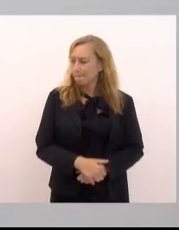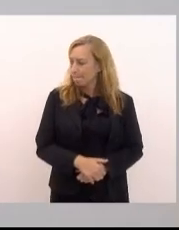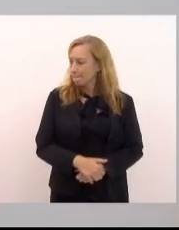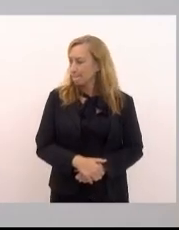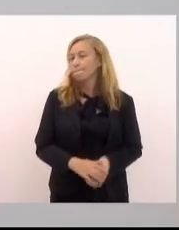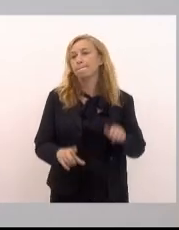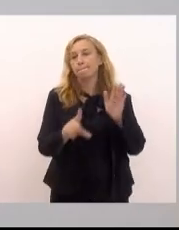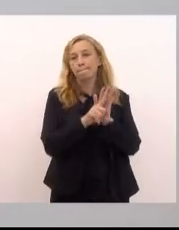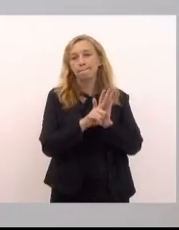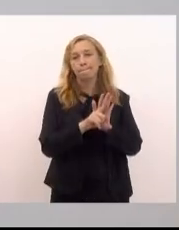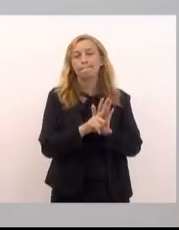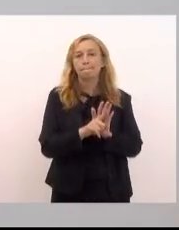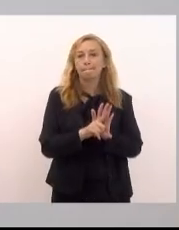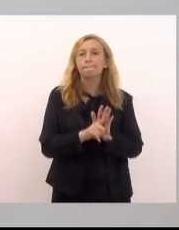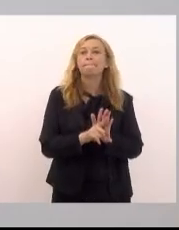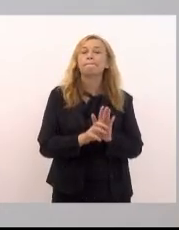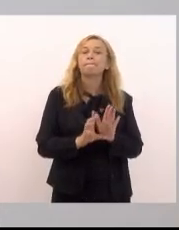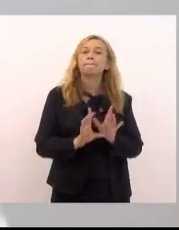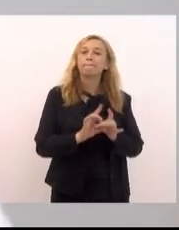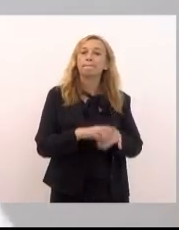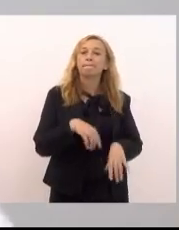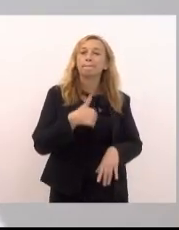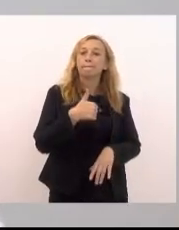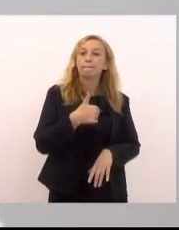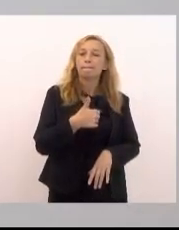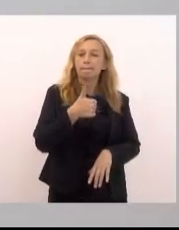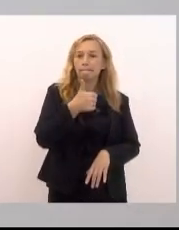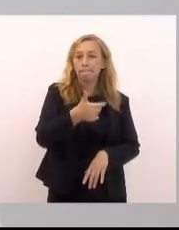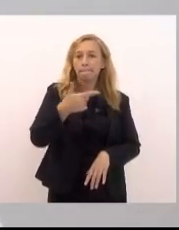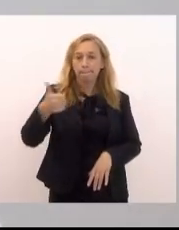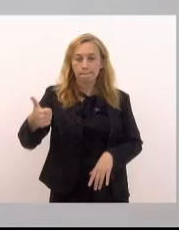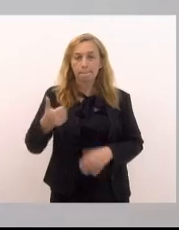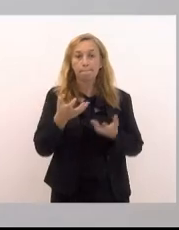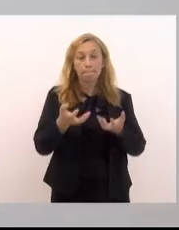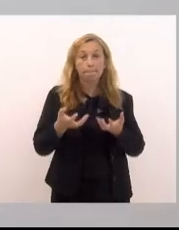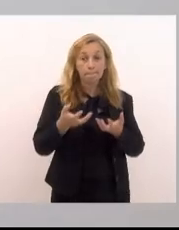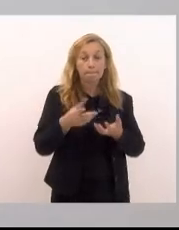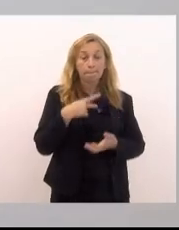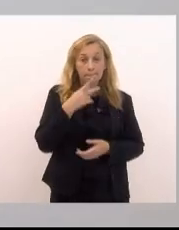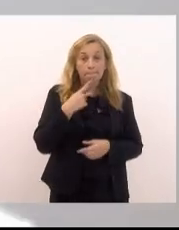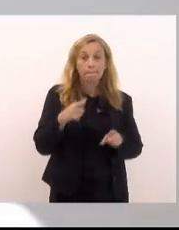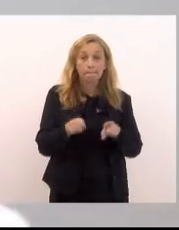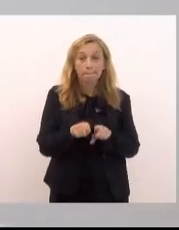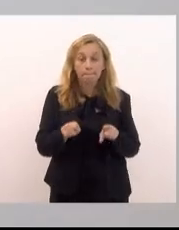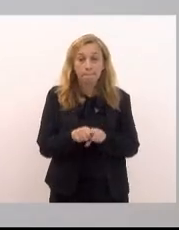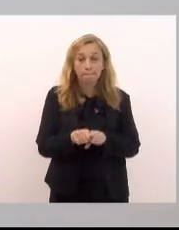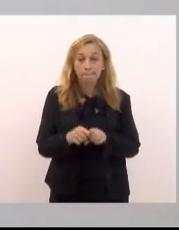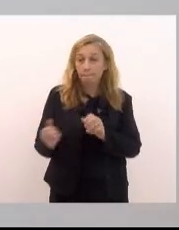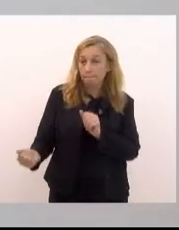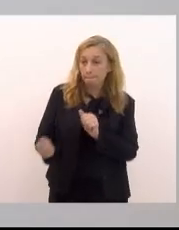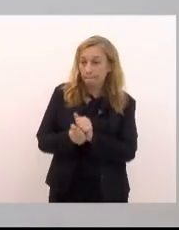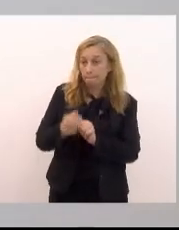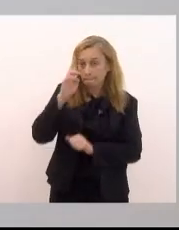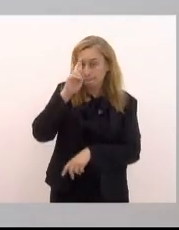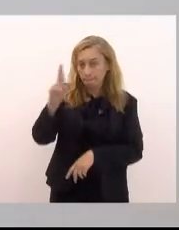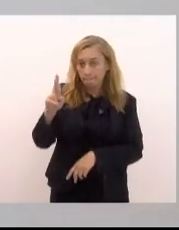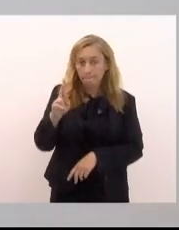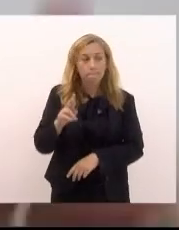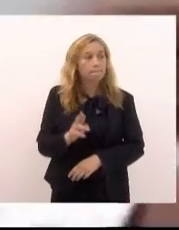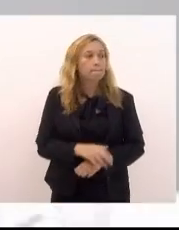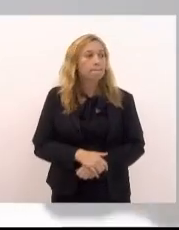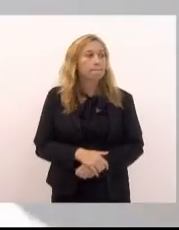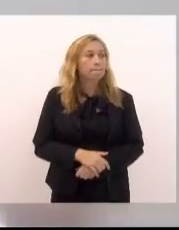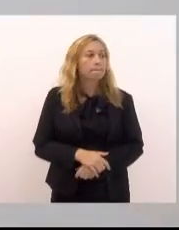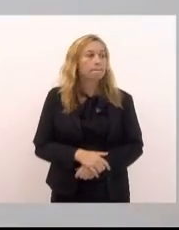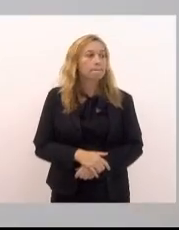na Lei Complementar 43/2021. Então, eu quero me somar exatamente a Vossa Excelência no sentido de que a gente